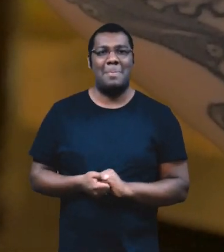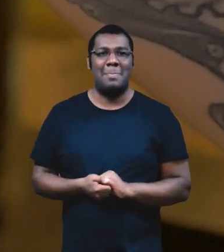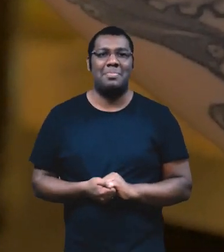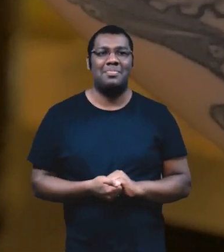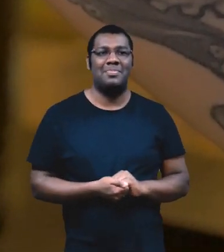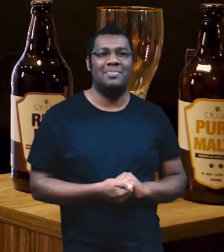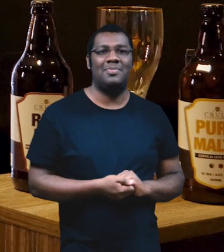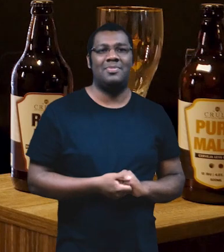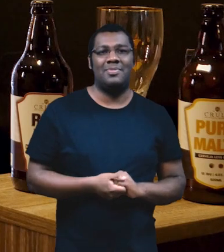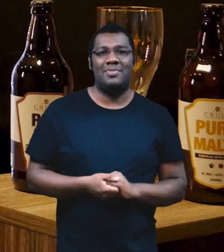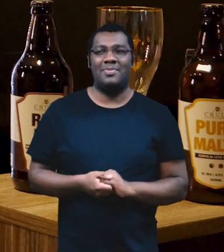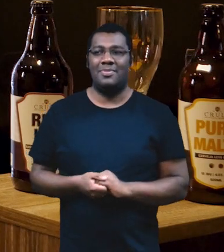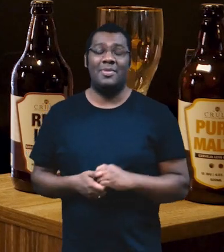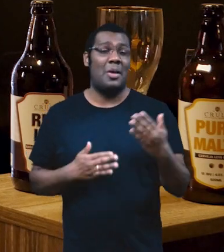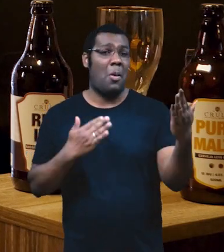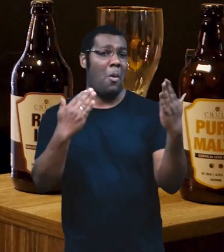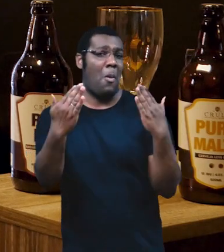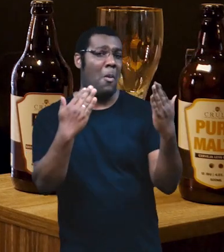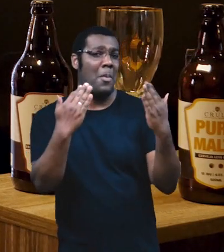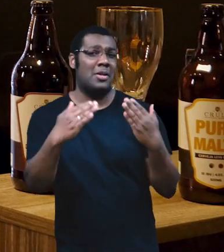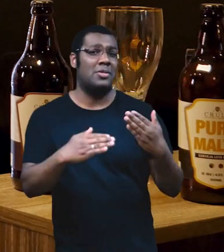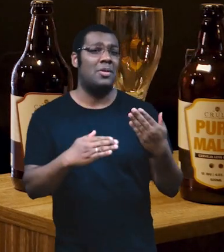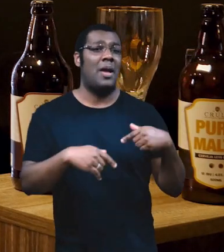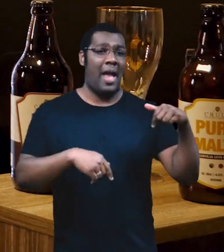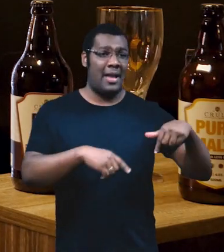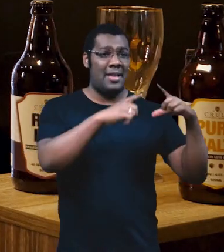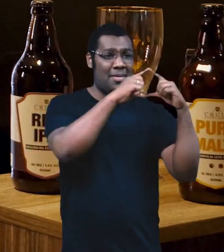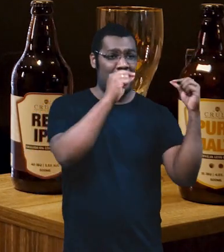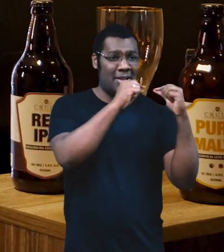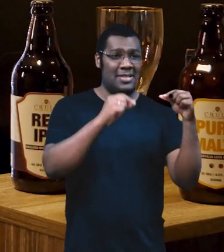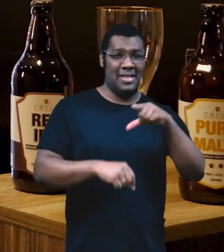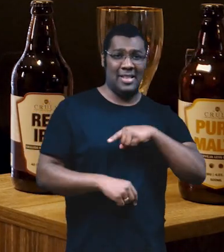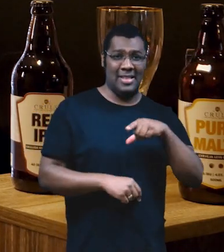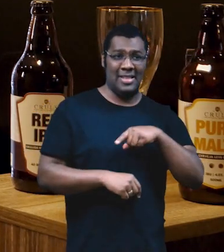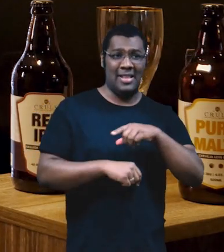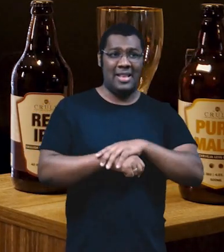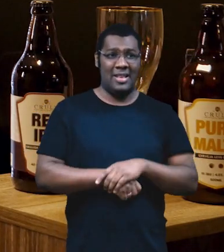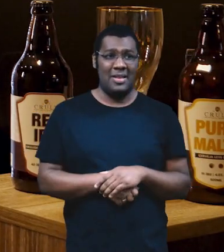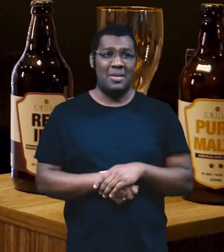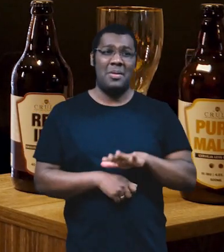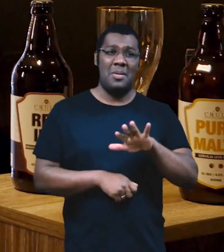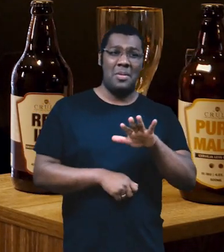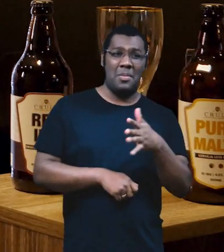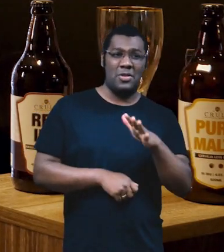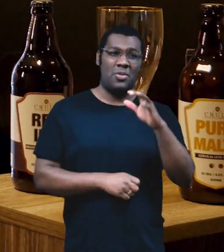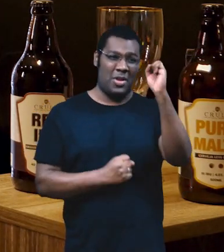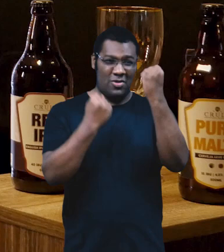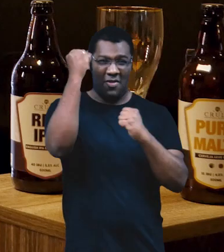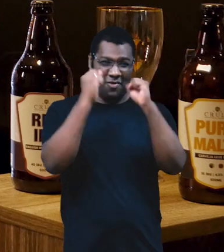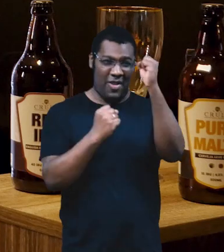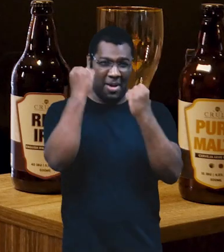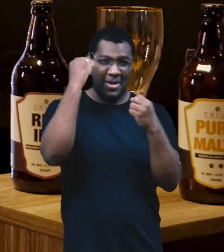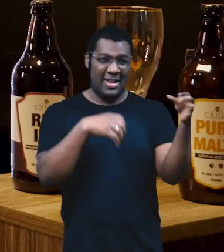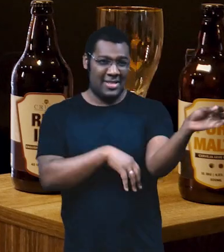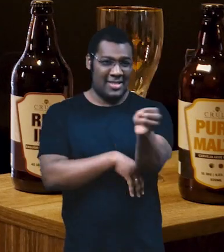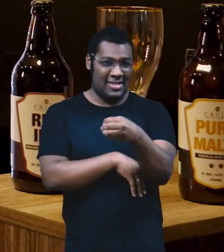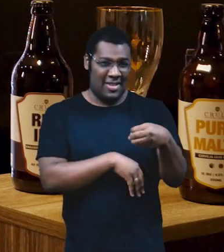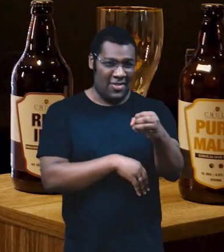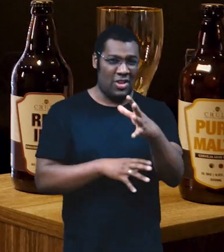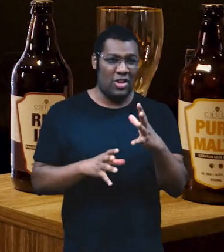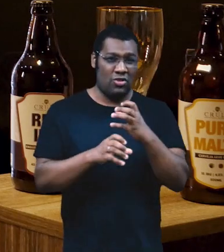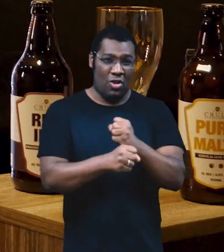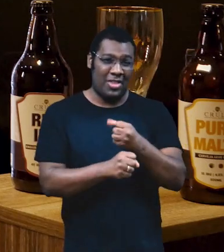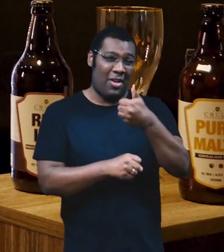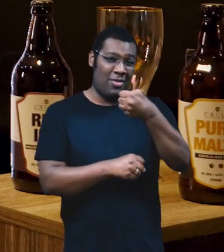E para a gente fazer um comparativo, né? Brasília hoje tem entre 13 e 15 fábricas, algumas estão terminando de se estabelecer. O Rio